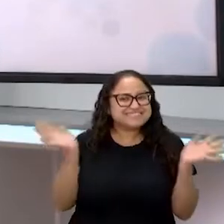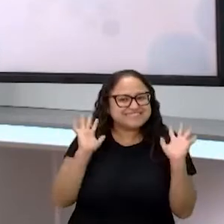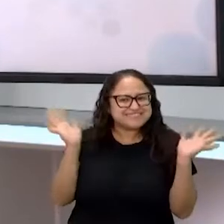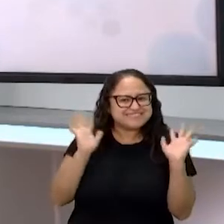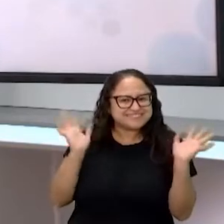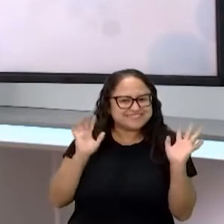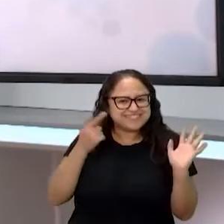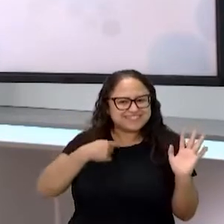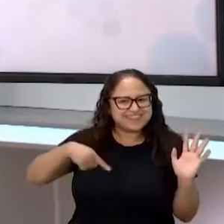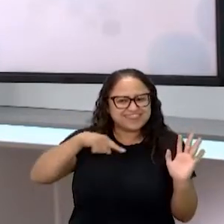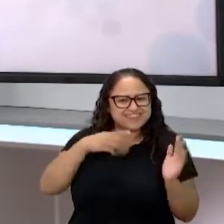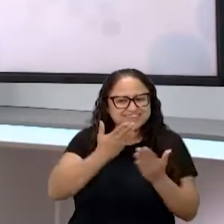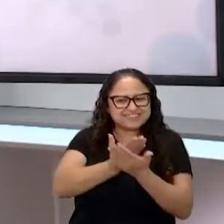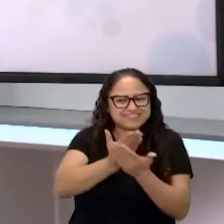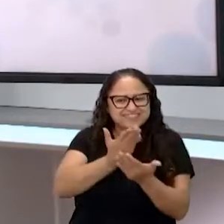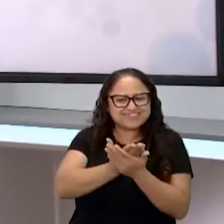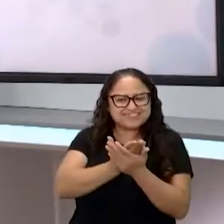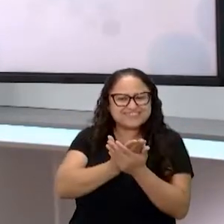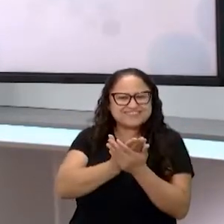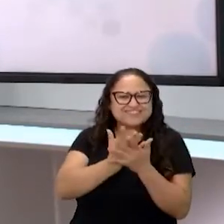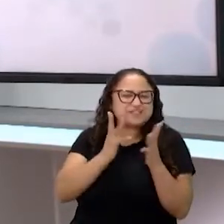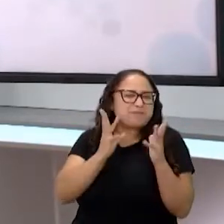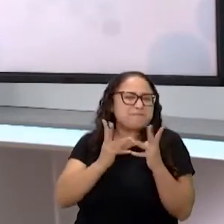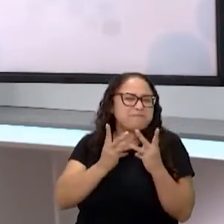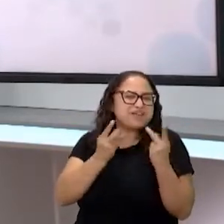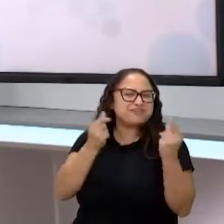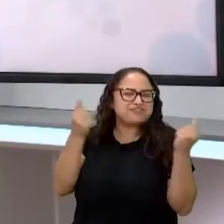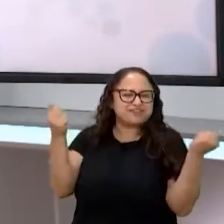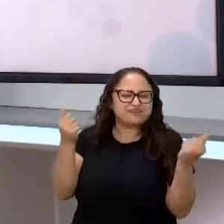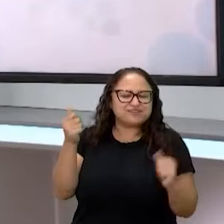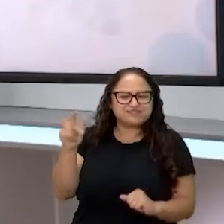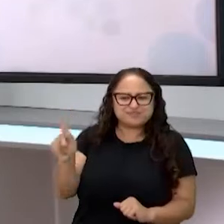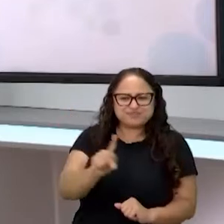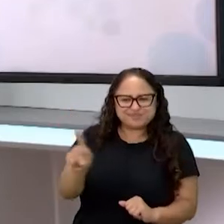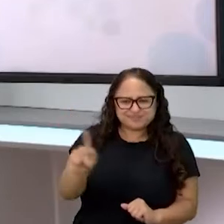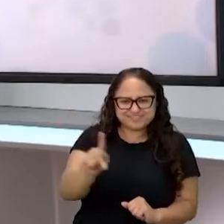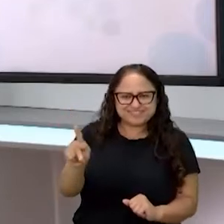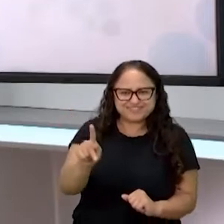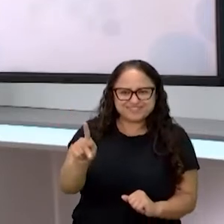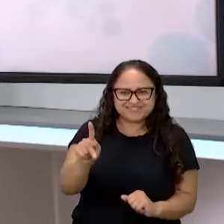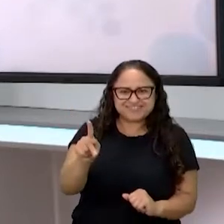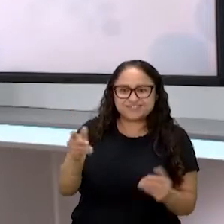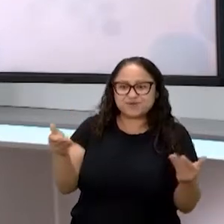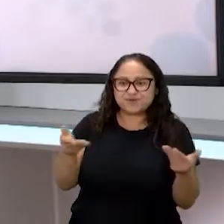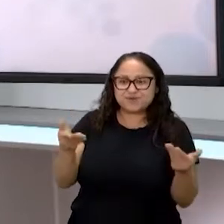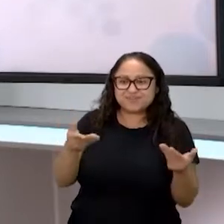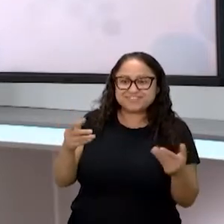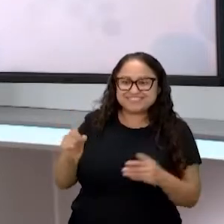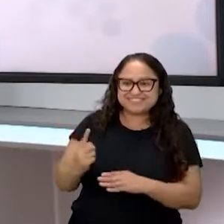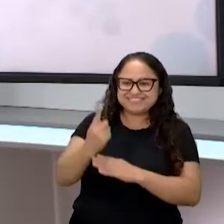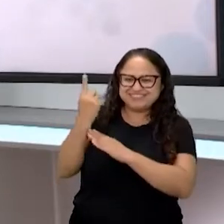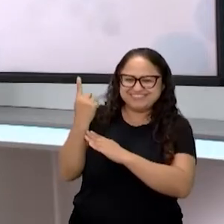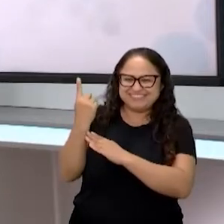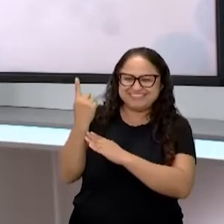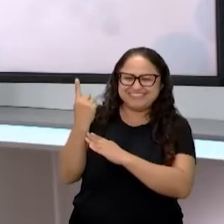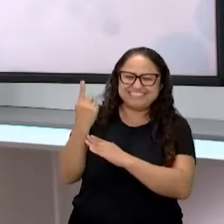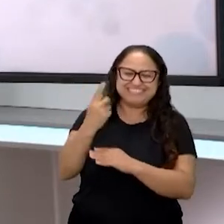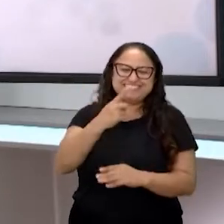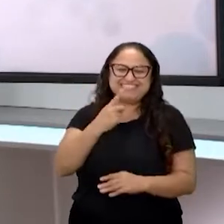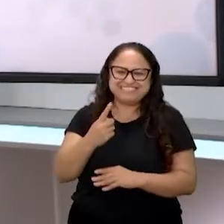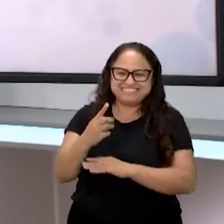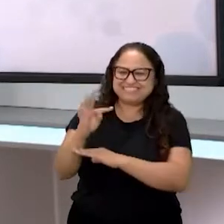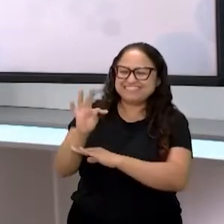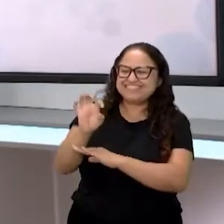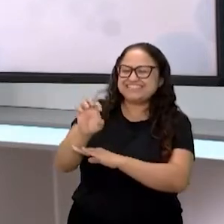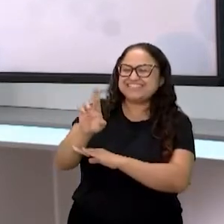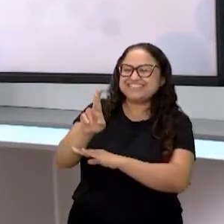Fala, nossos estudantes, queridos professores e os estudantes aí do primeiro termo do ensino